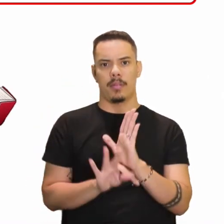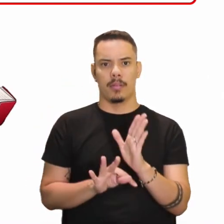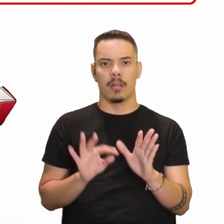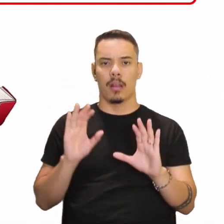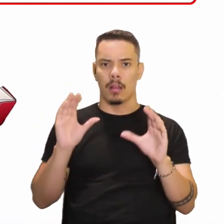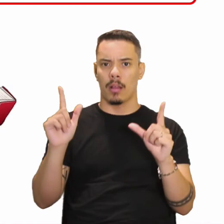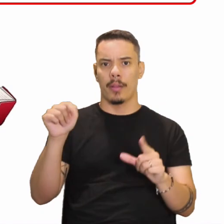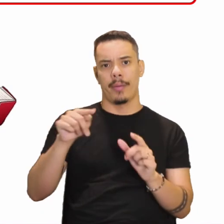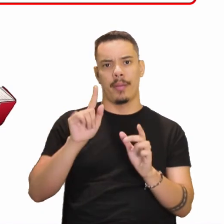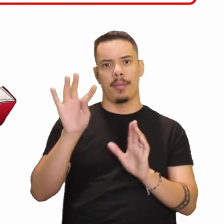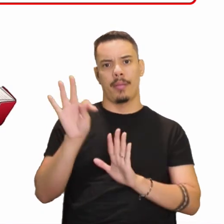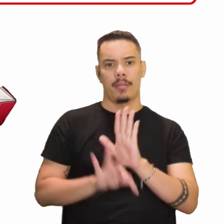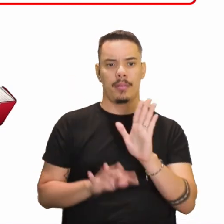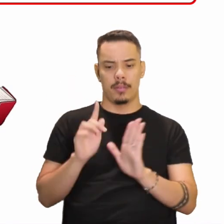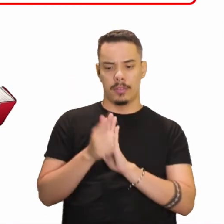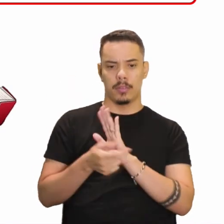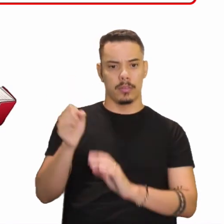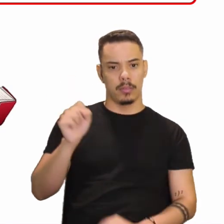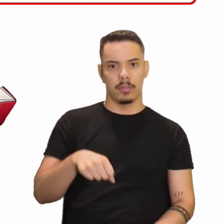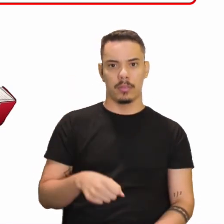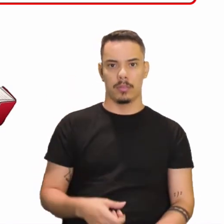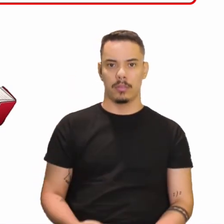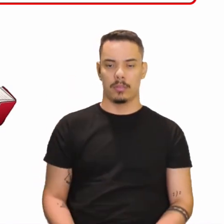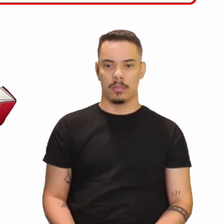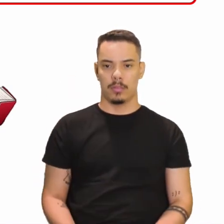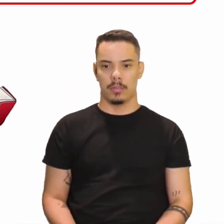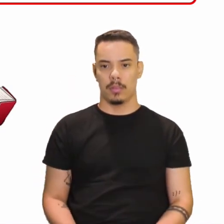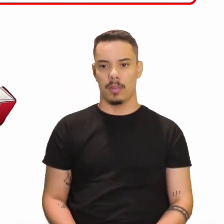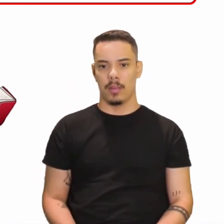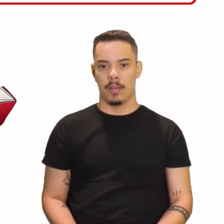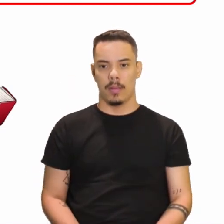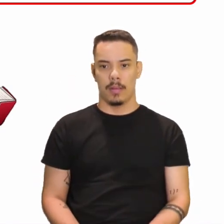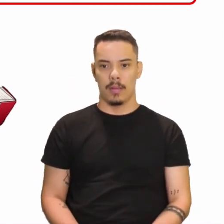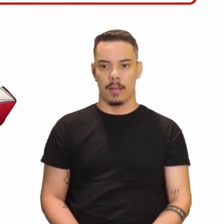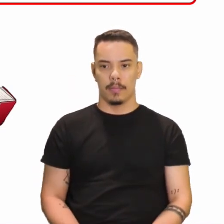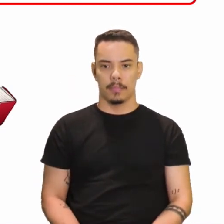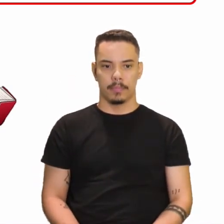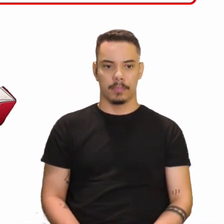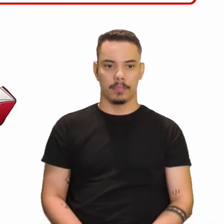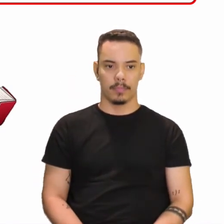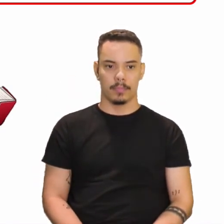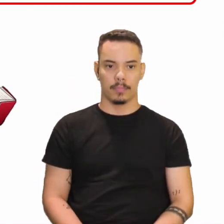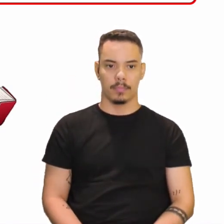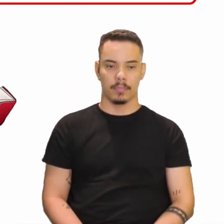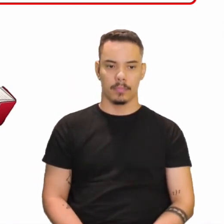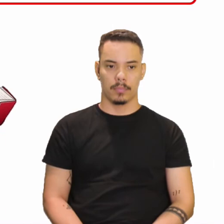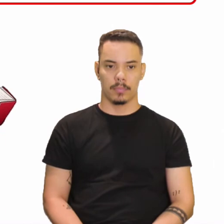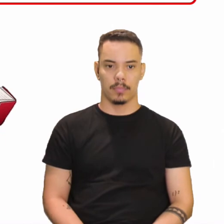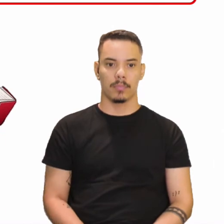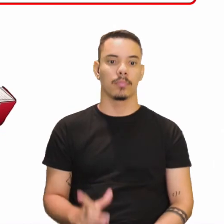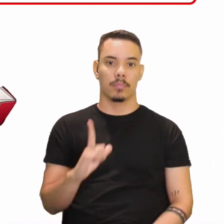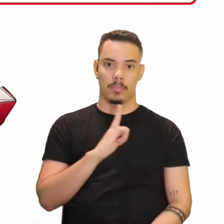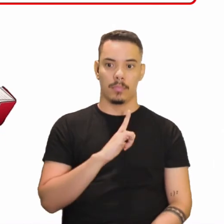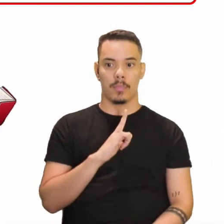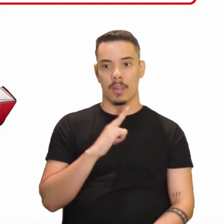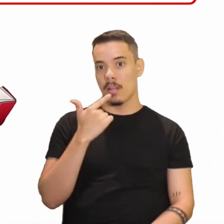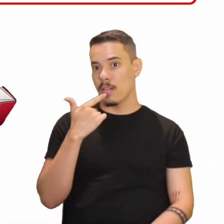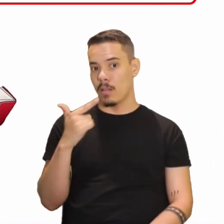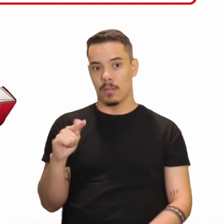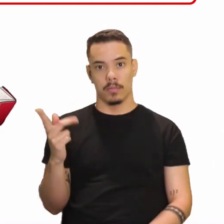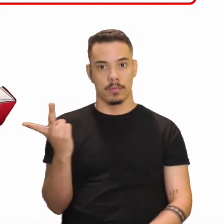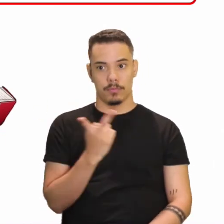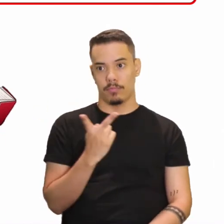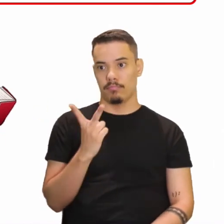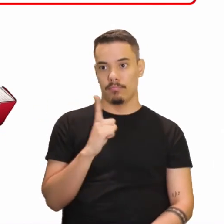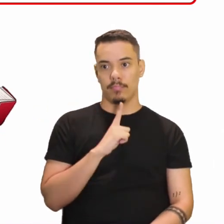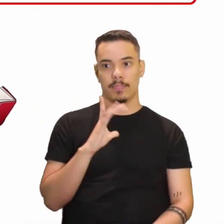Claro Quais são os gênero textuais belezinha porque tanta linguagem verbal e não-verbal faz parte da tirinha